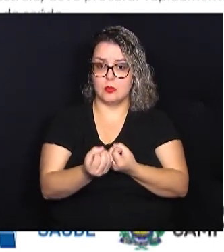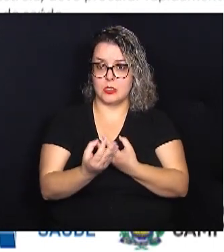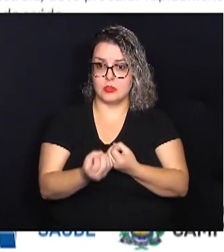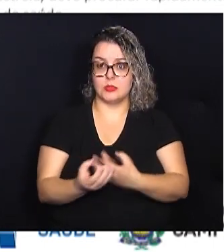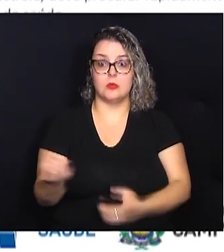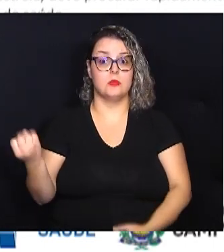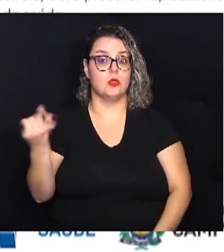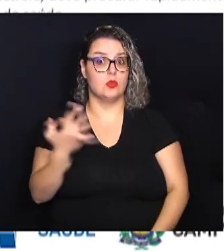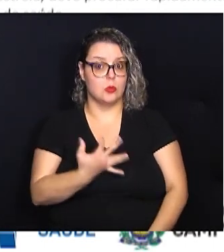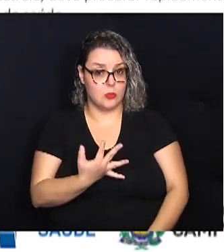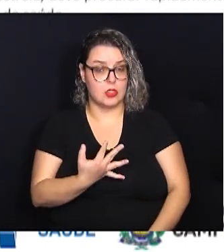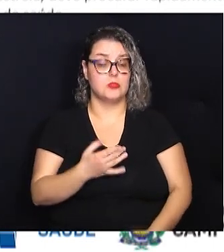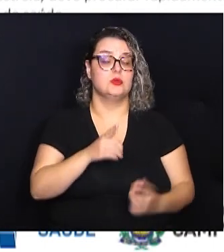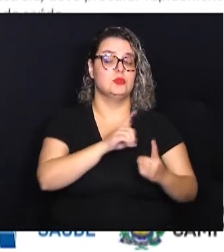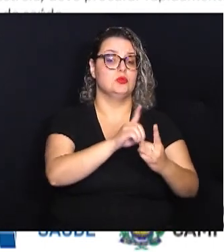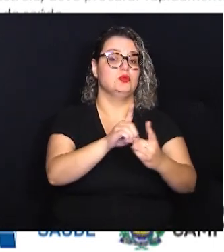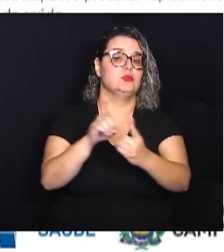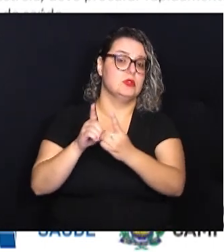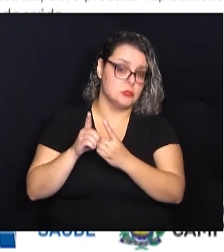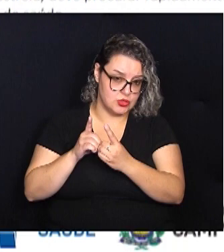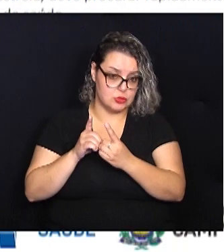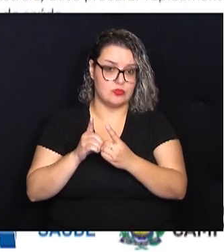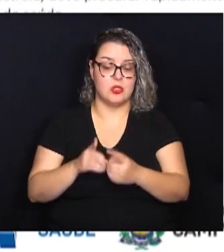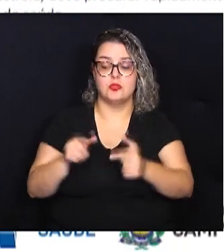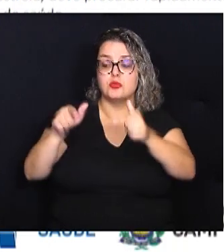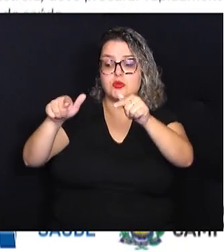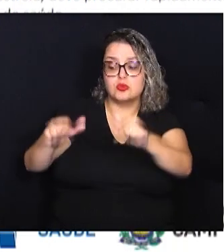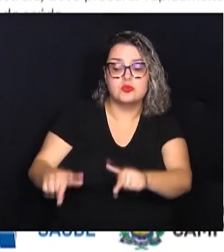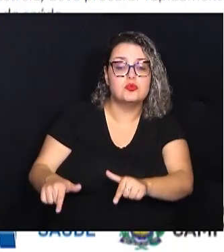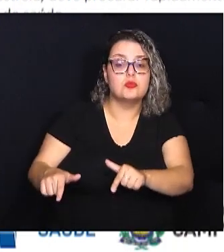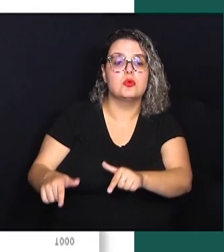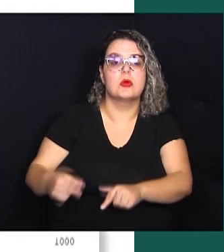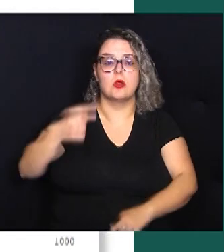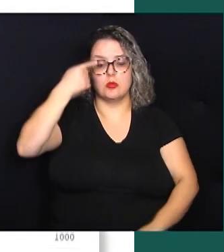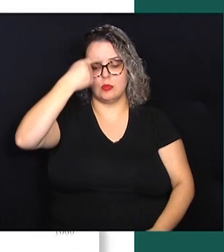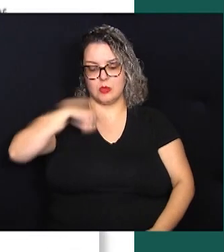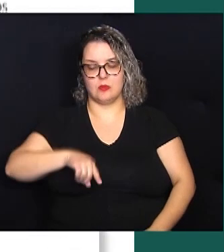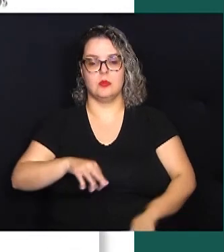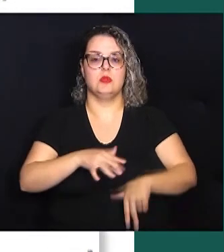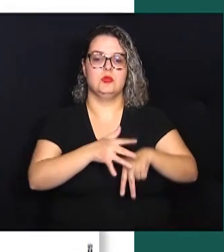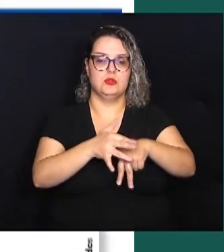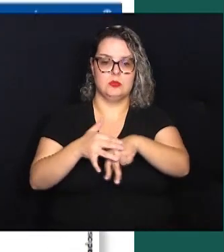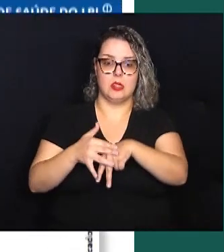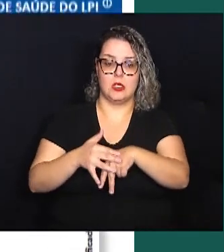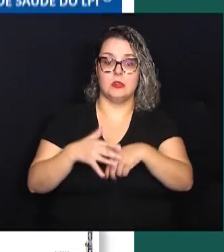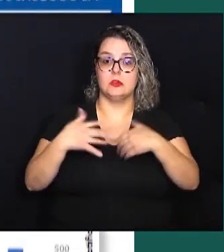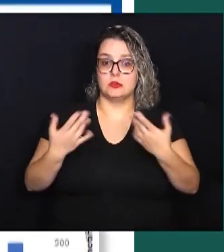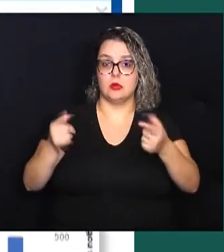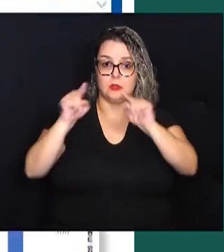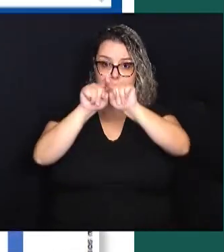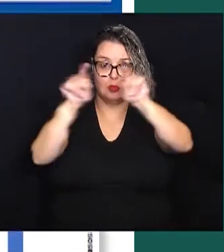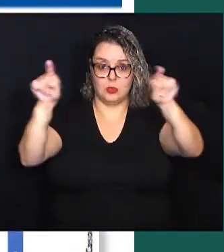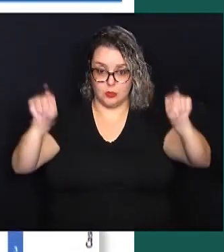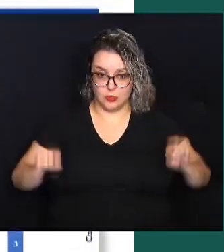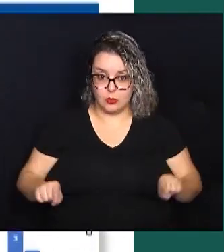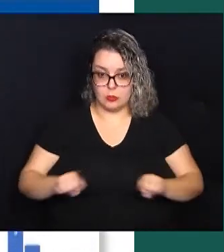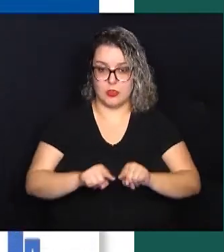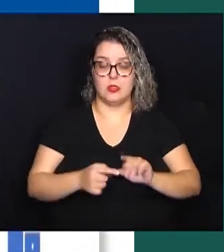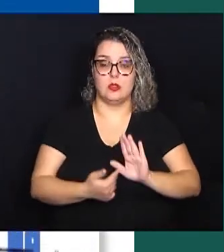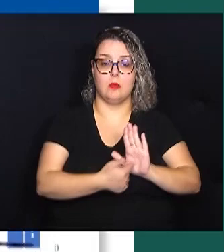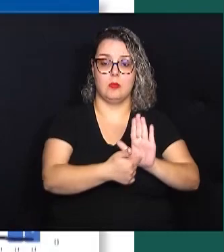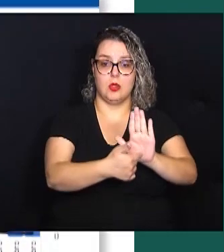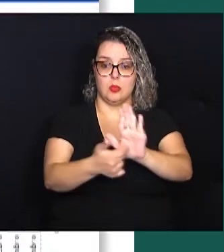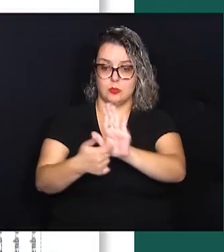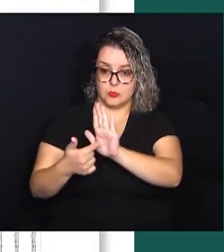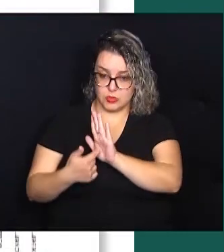e locais dos atendimentos no SUS Campinas e o perfil dos pacientes. No painel, a gente está mostrando, né,